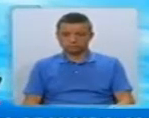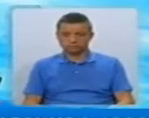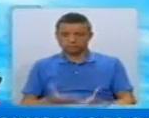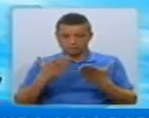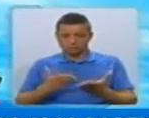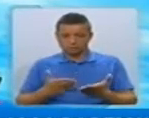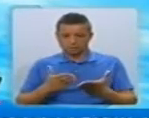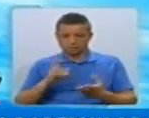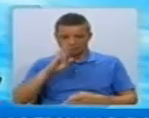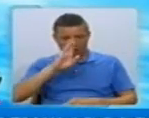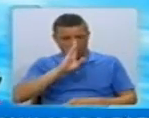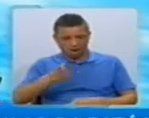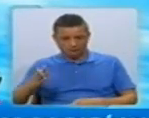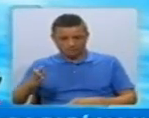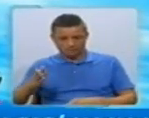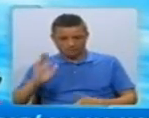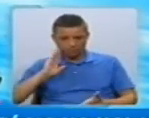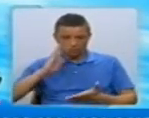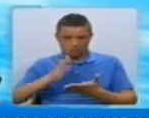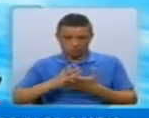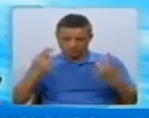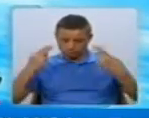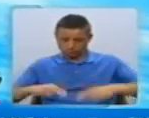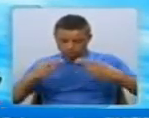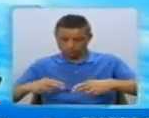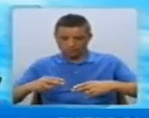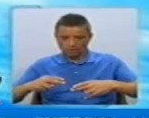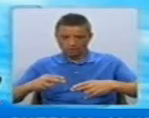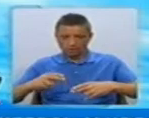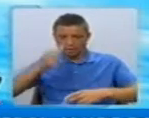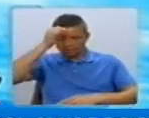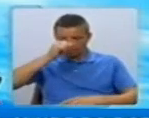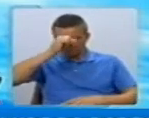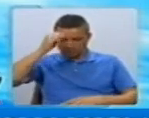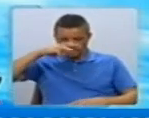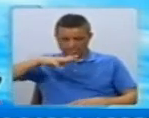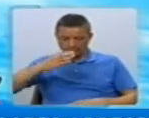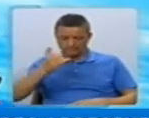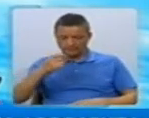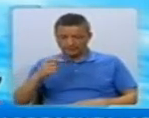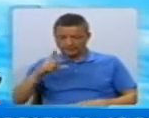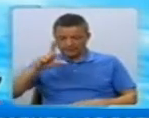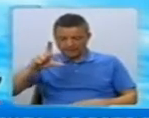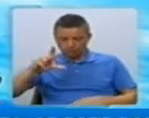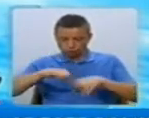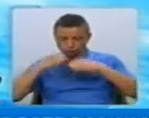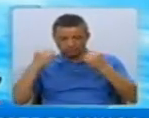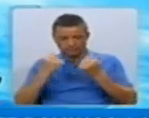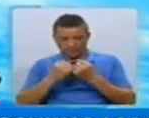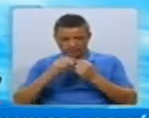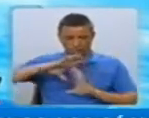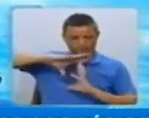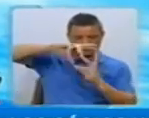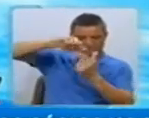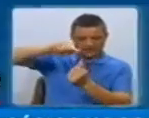Altura agora para a habitual rubrica, a Última Fronteira. Está connosco, como é habitual ao domingo, Miguel Gonçalves, o coordenador da Sociedade Planetária. Miguel,